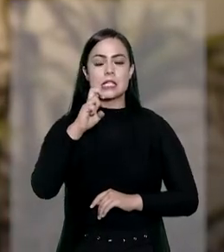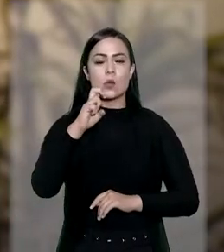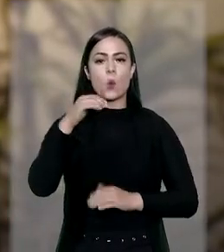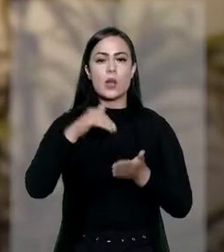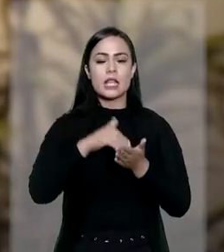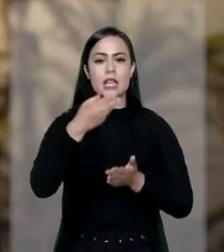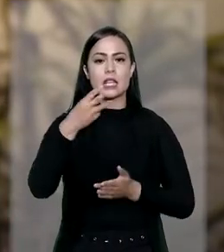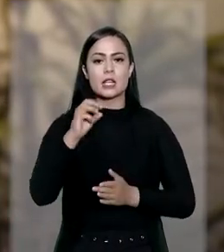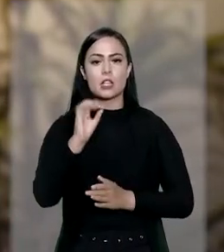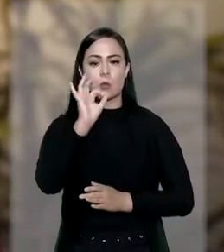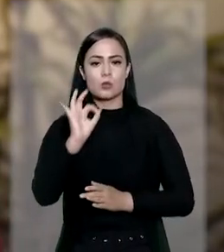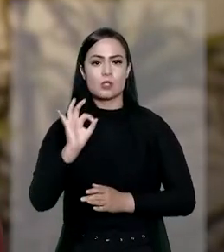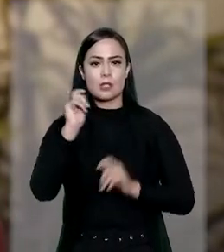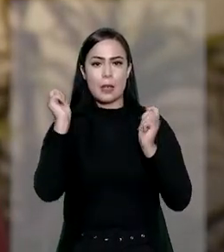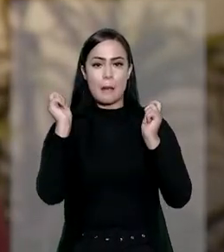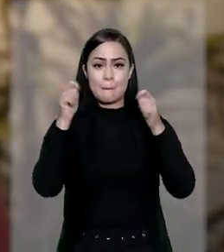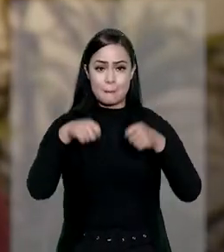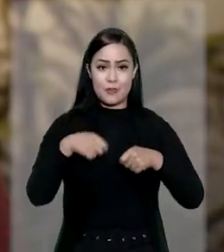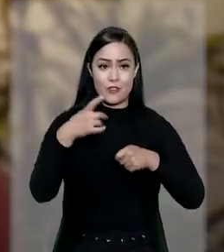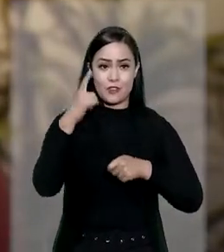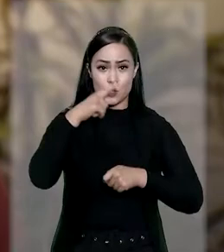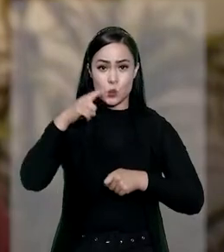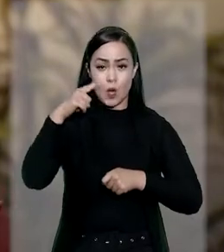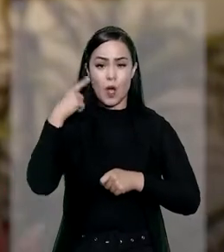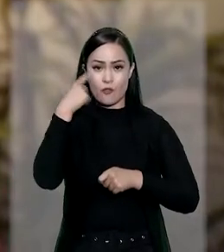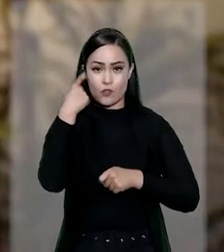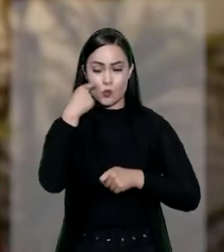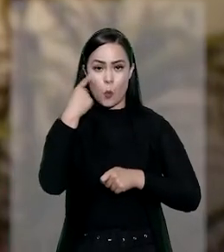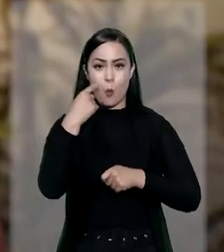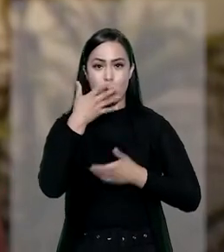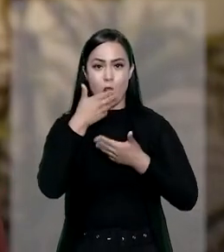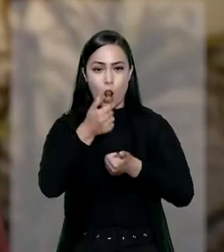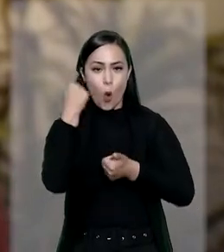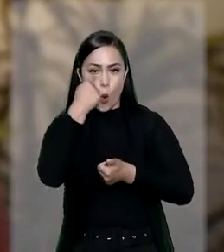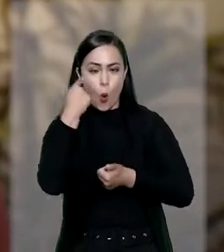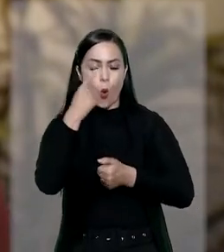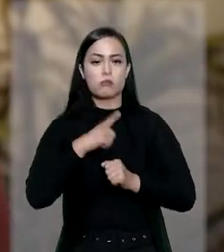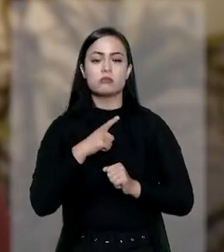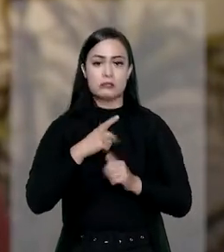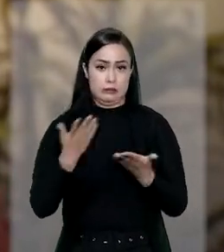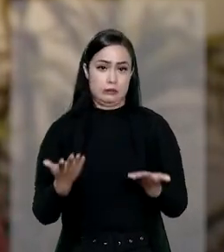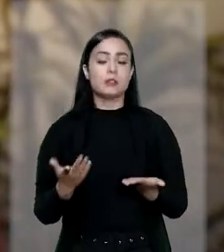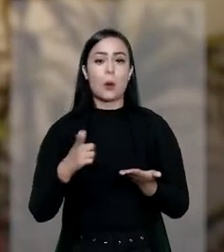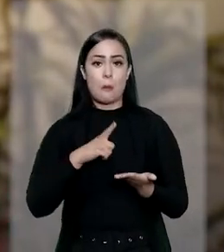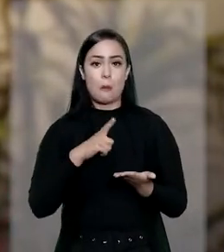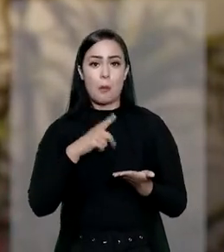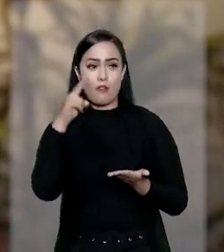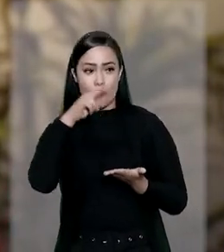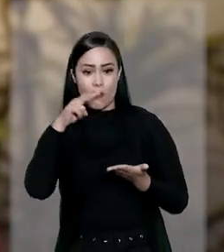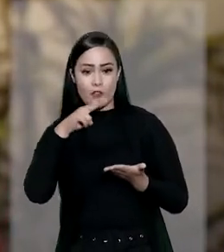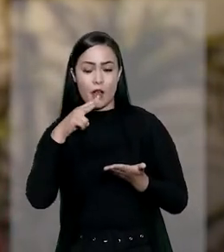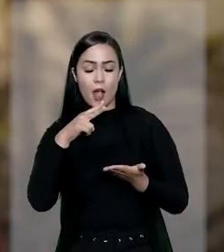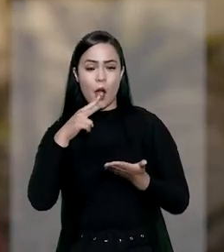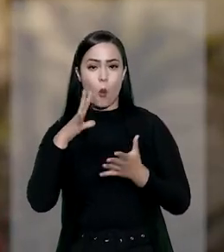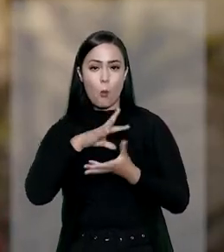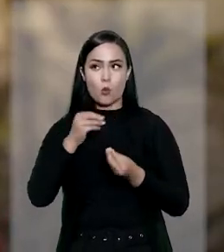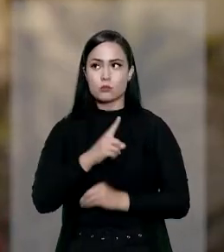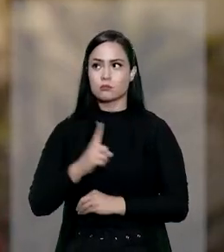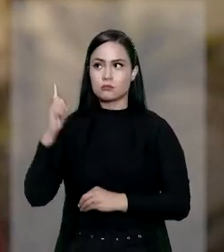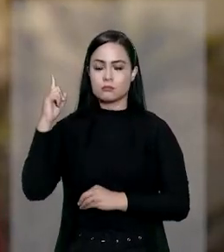5 a 30% da capacidade visual no melhor olho. Nesse caso, ela pode enxergar o mundo